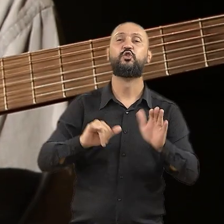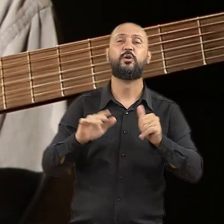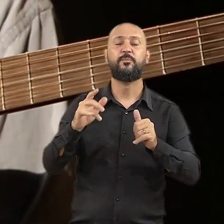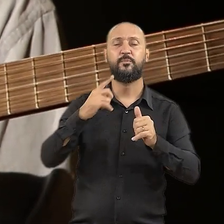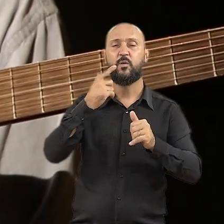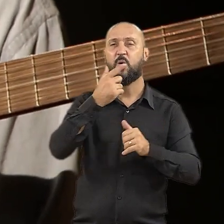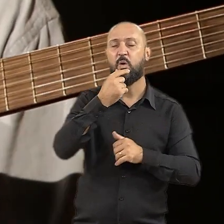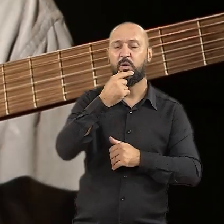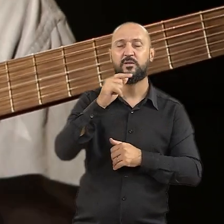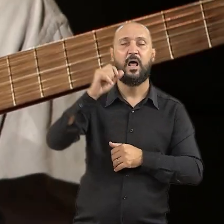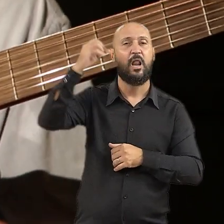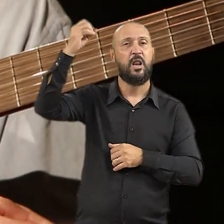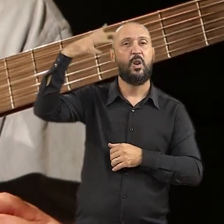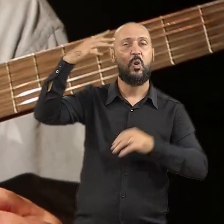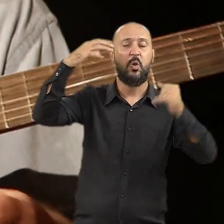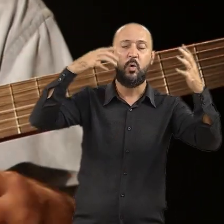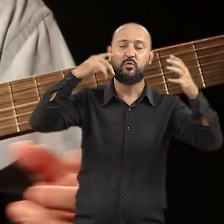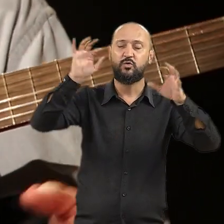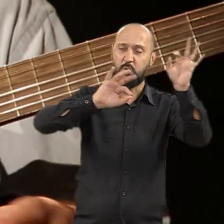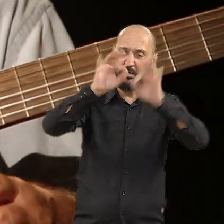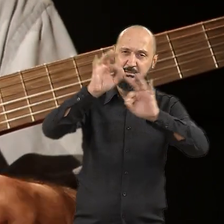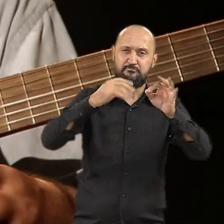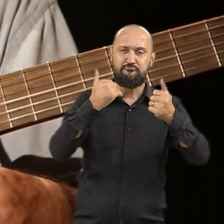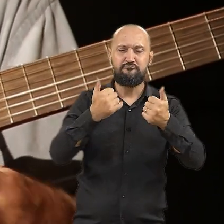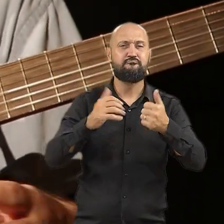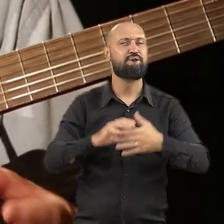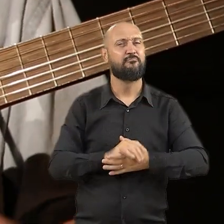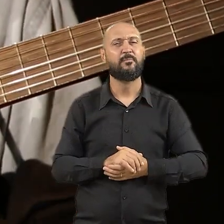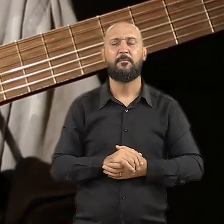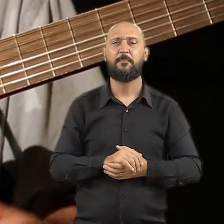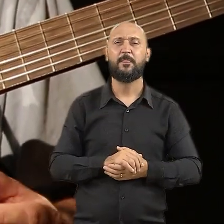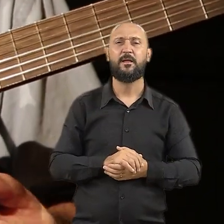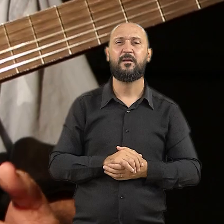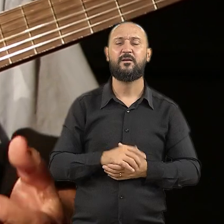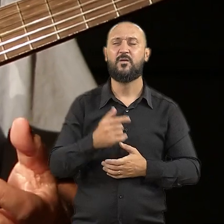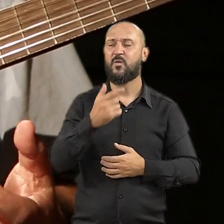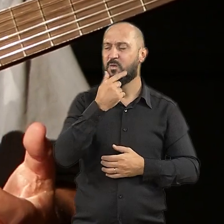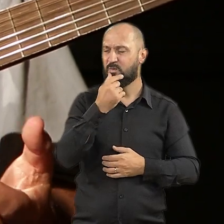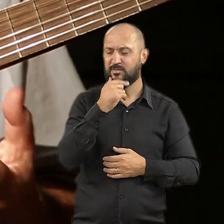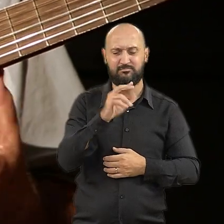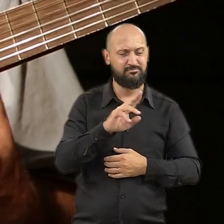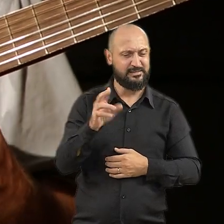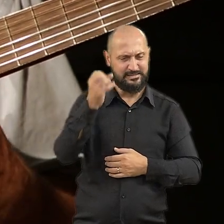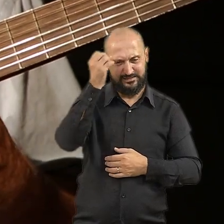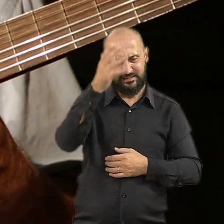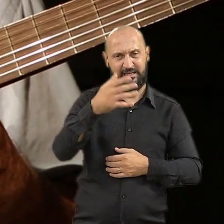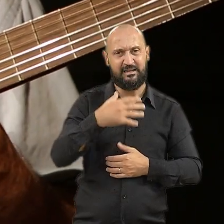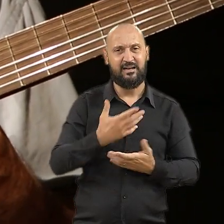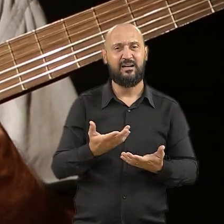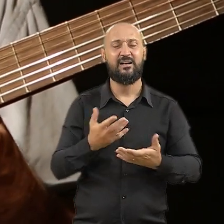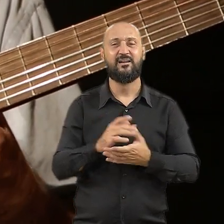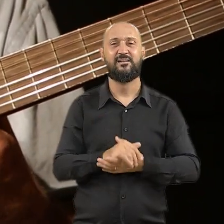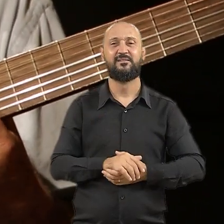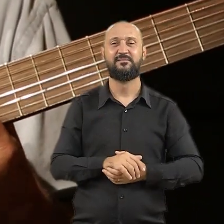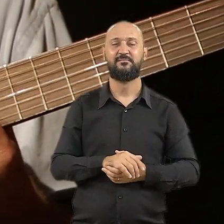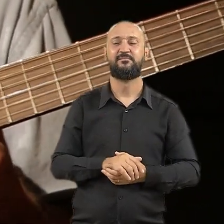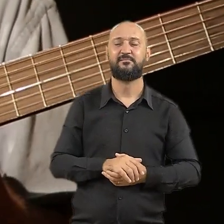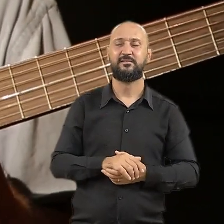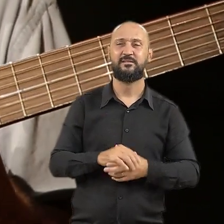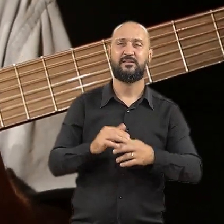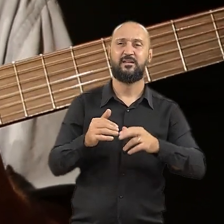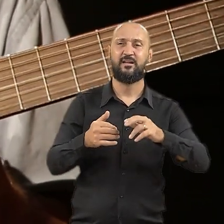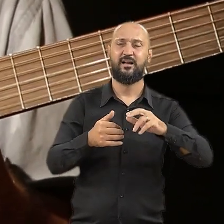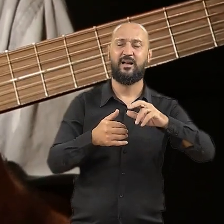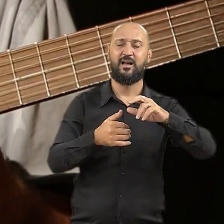ele chamou o cara da luz, que fez as campanhas, tal, estava um um cara que eu não me lembro o nome dele agora, ele